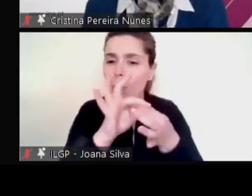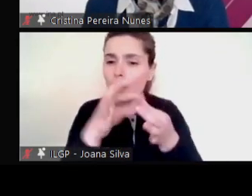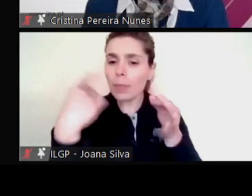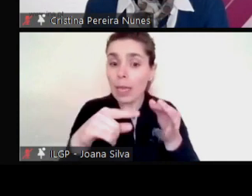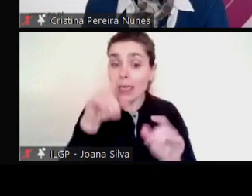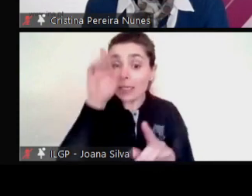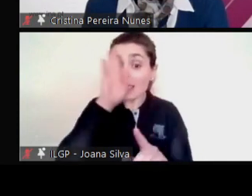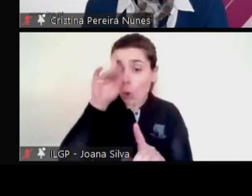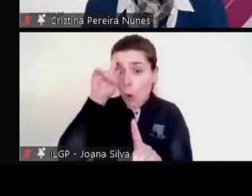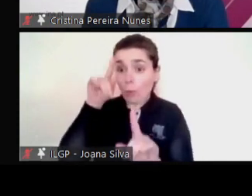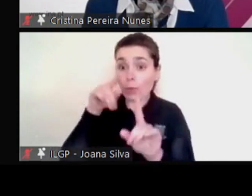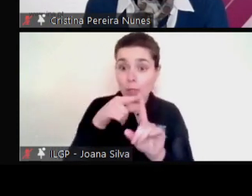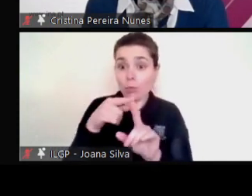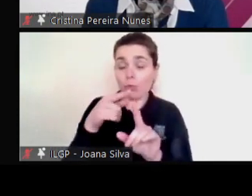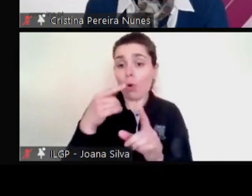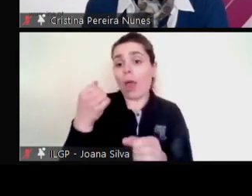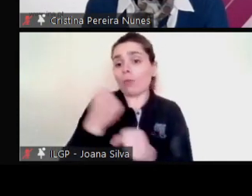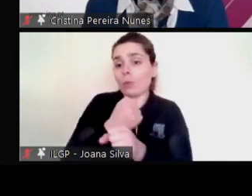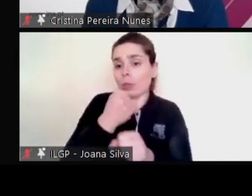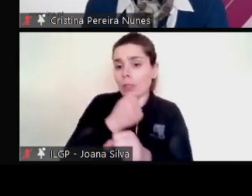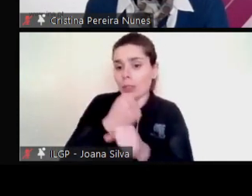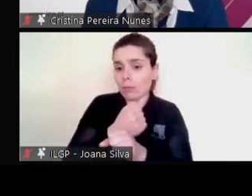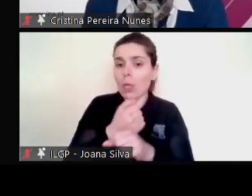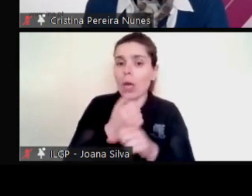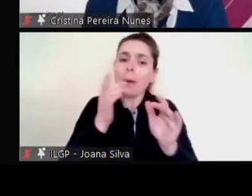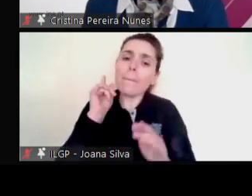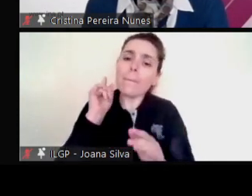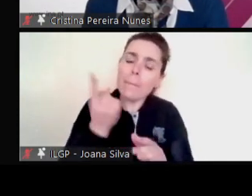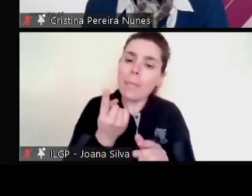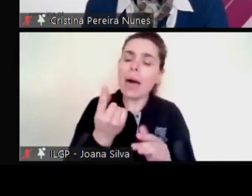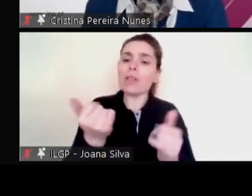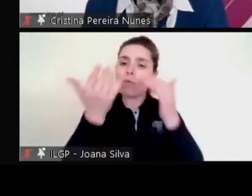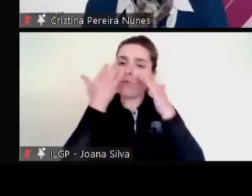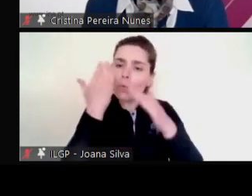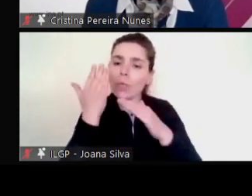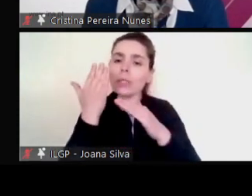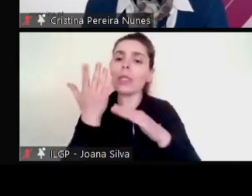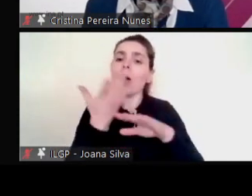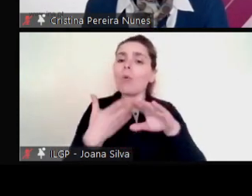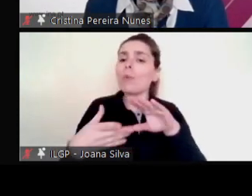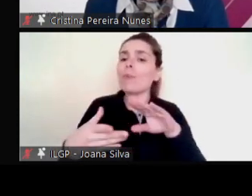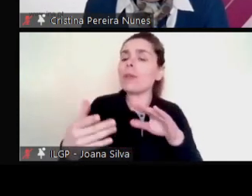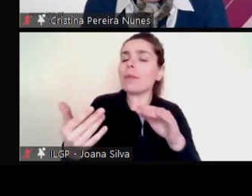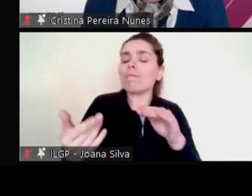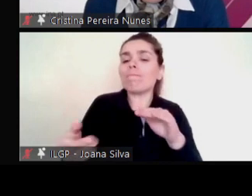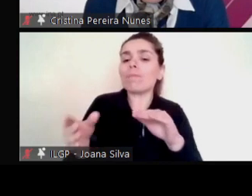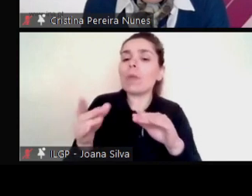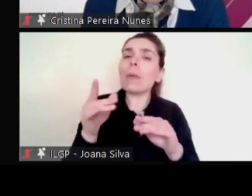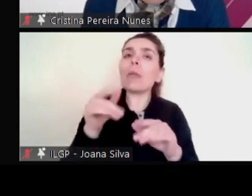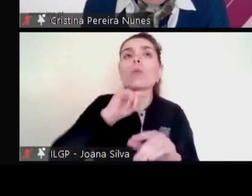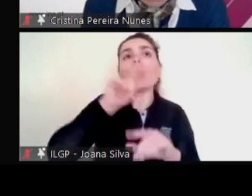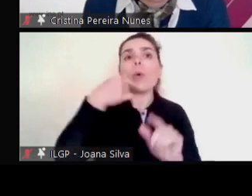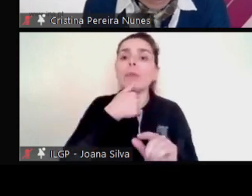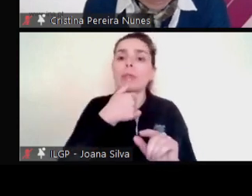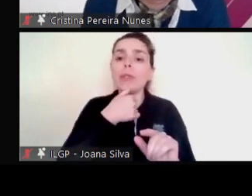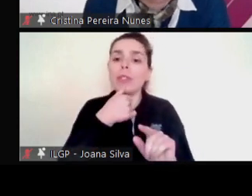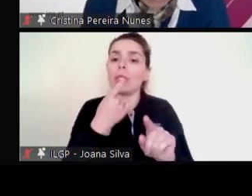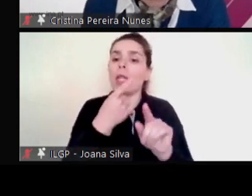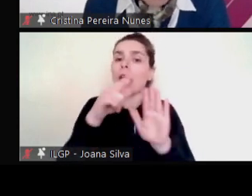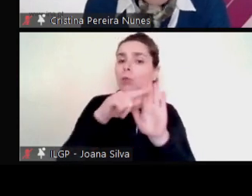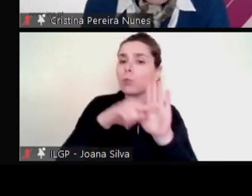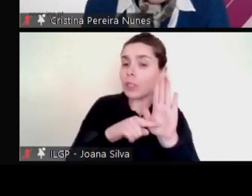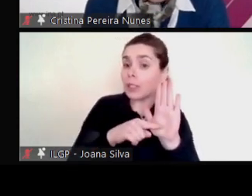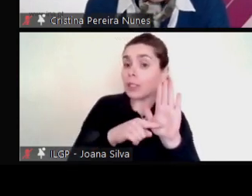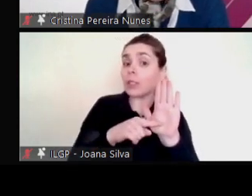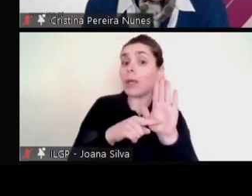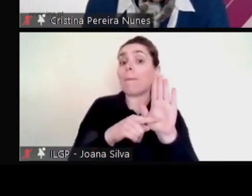em excelência, temos que ter acesso a informação de valor acrescentado para que possamos tomar as medidas corretivas e preventivas. Eu